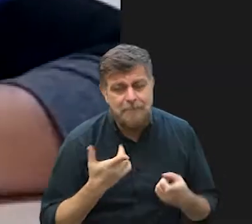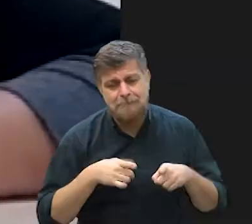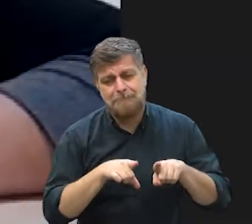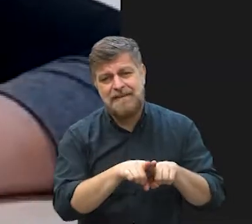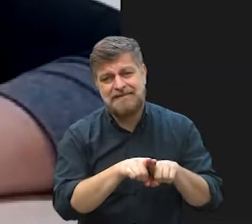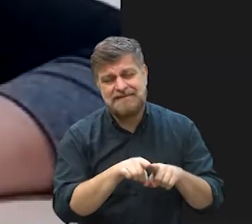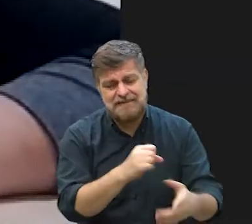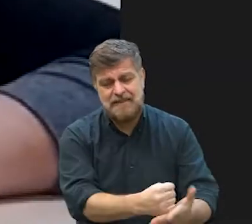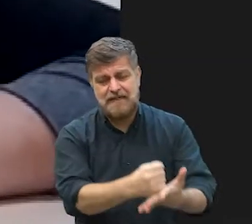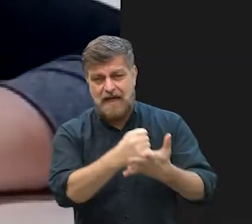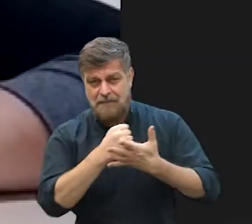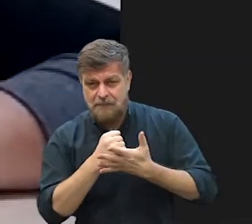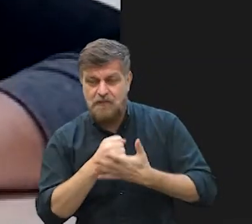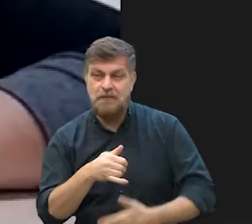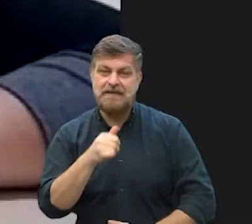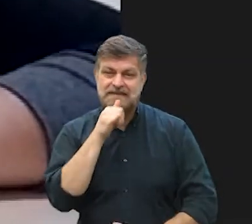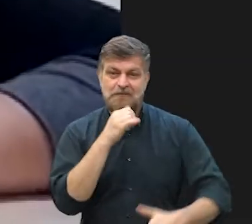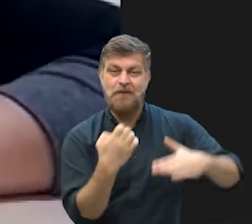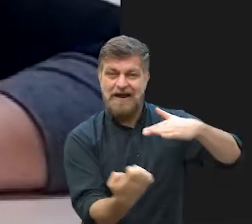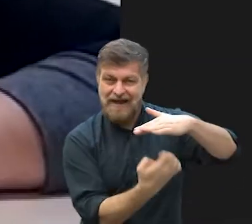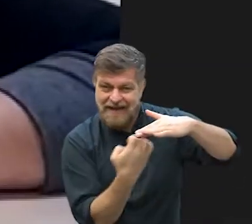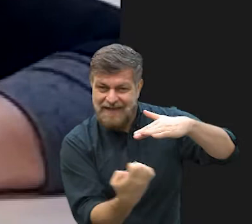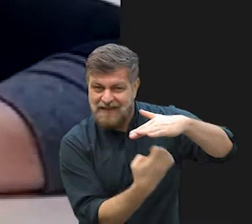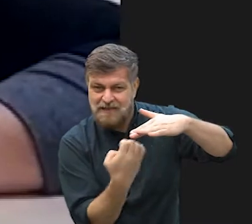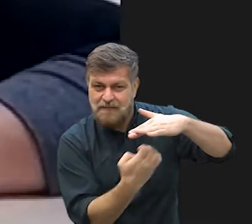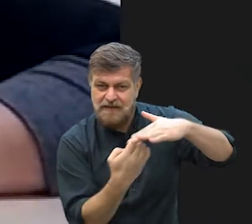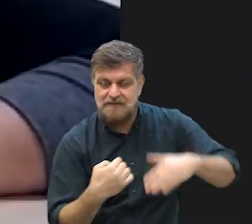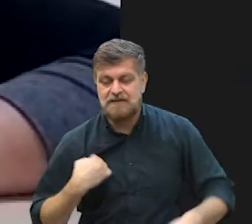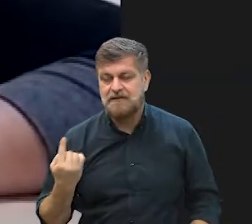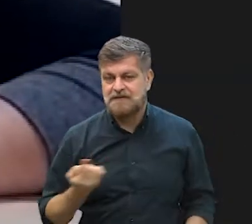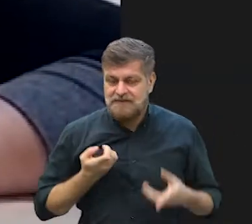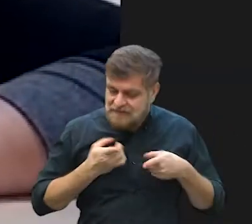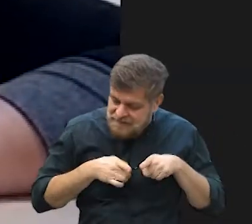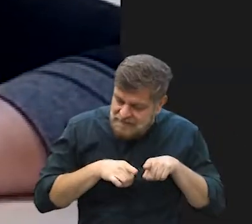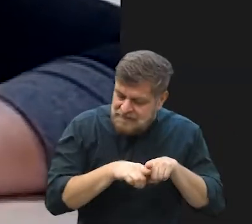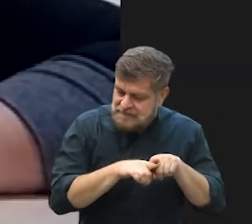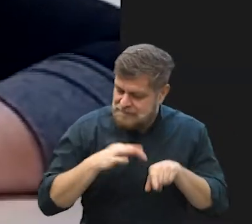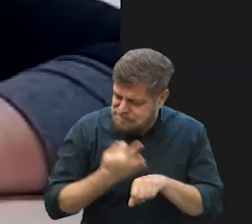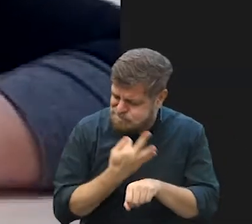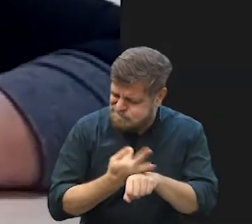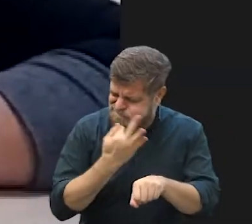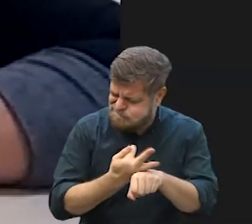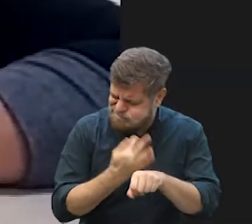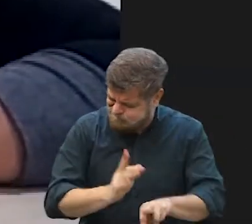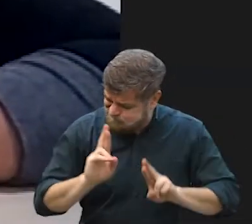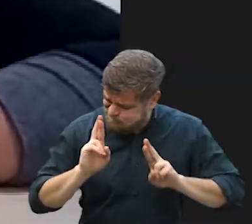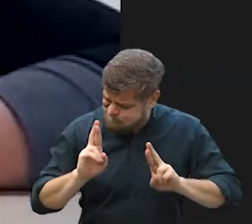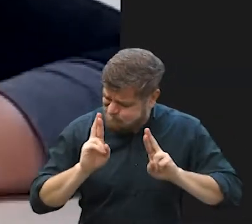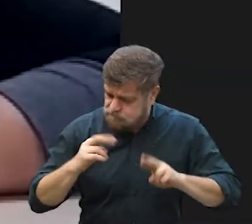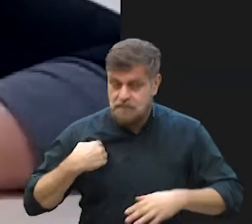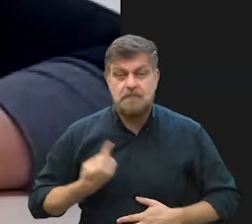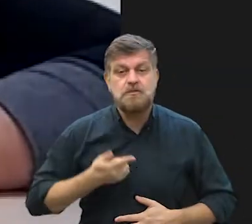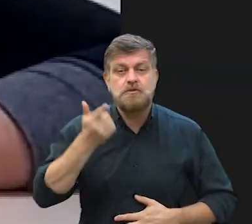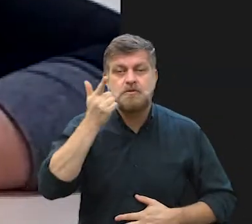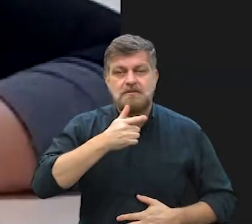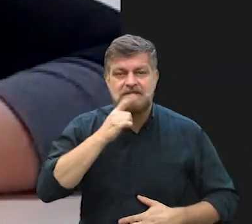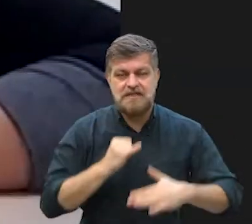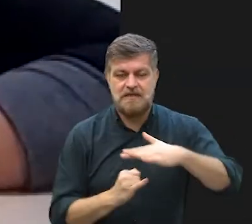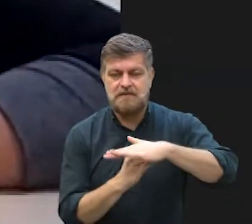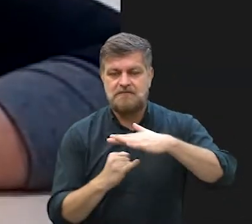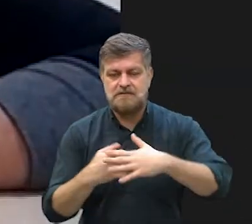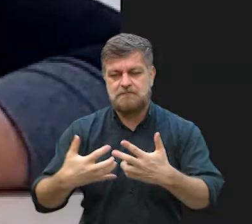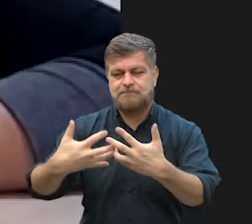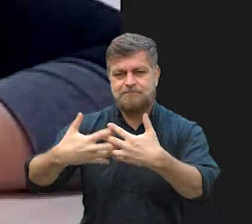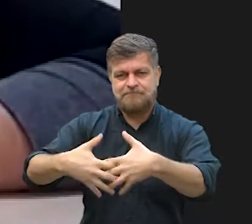pede parcerias para empresas. Então, a parceria é uma coisa que a gente vive indo atrás de parceria para conseguir manter o